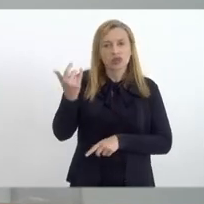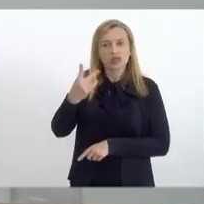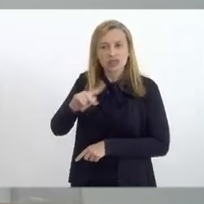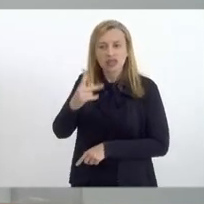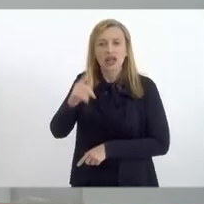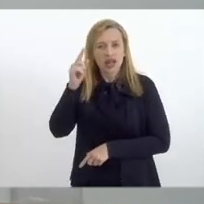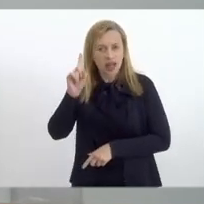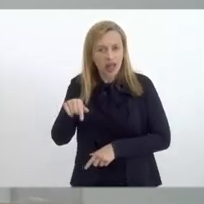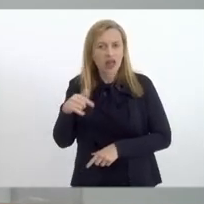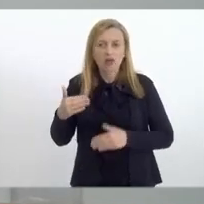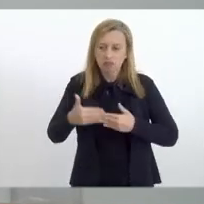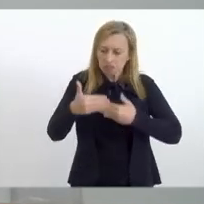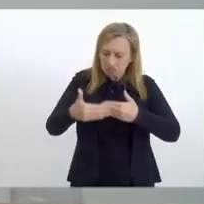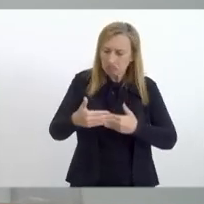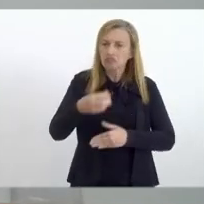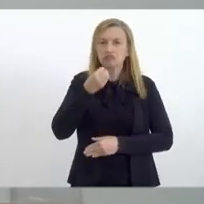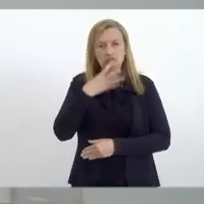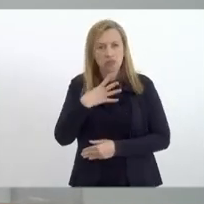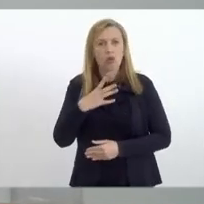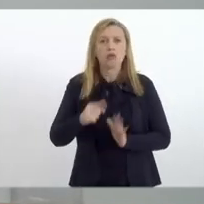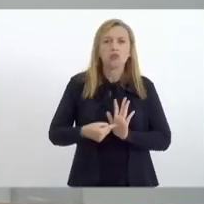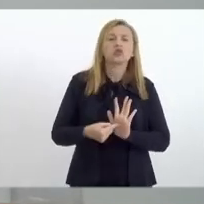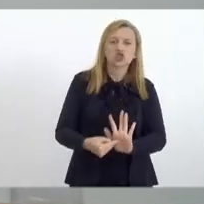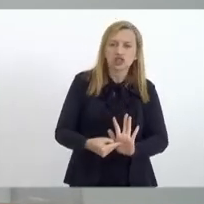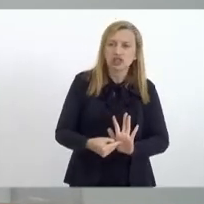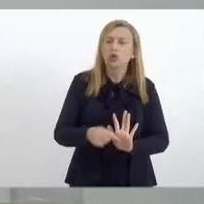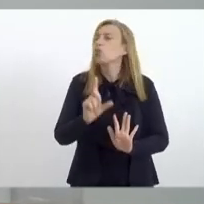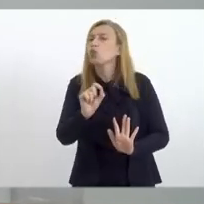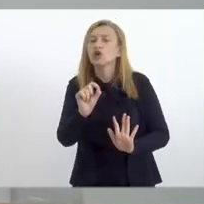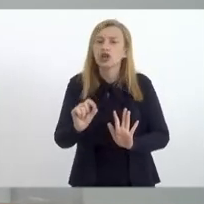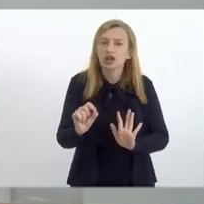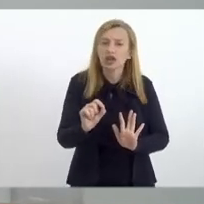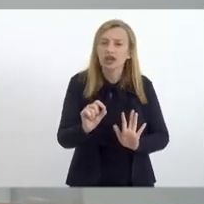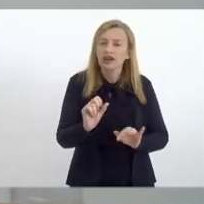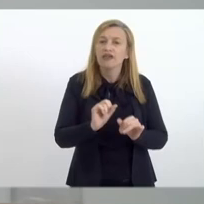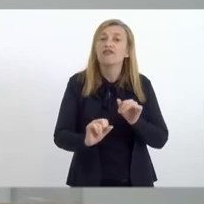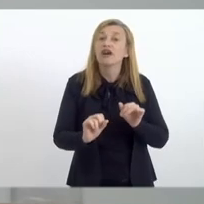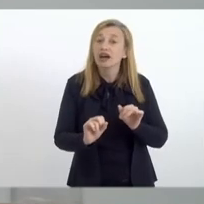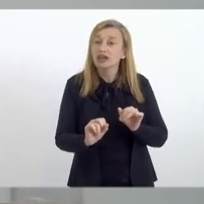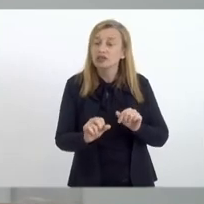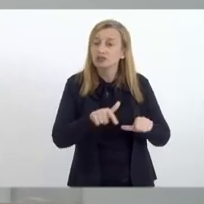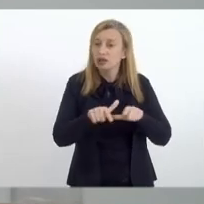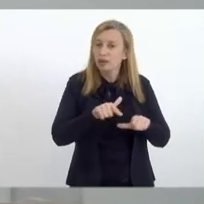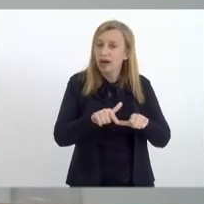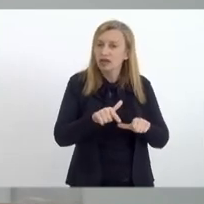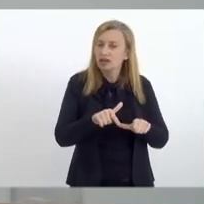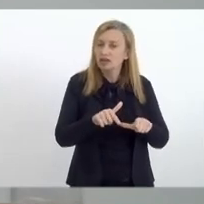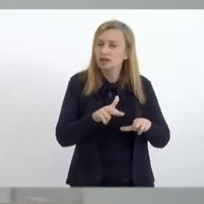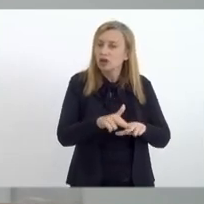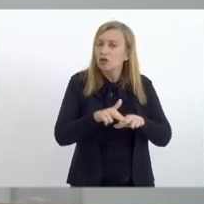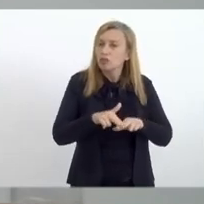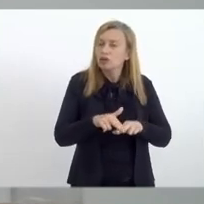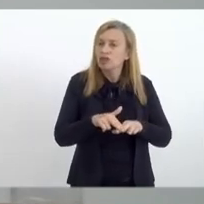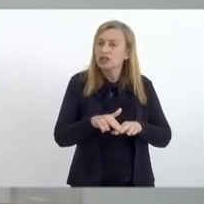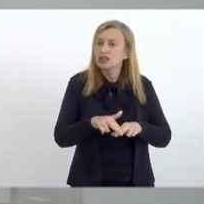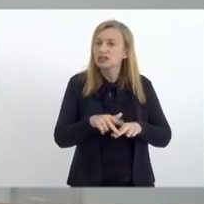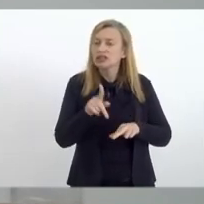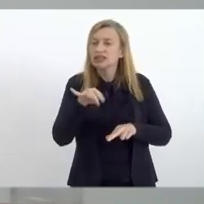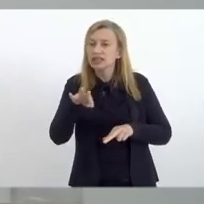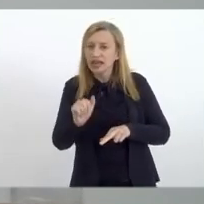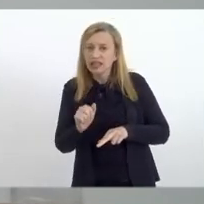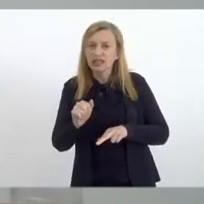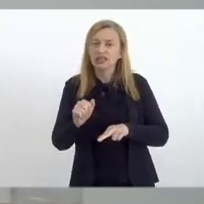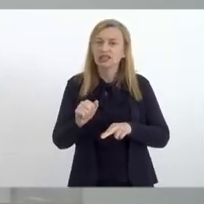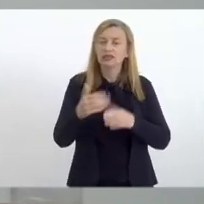Eu acho que esse é um grande passo, a demonstração do que a carreira faz, por isso a didática da apresentação